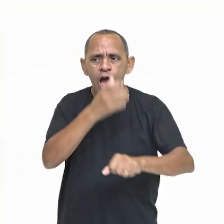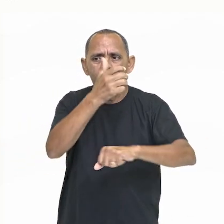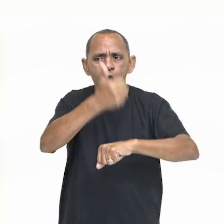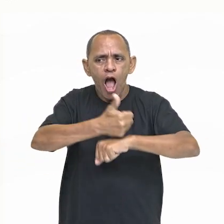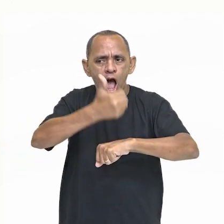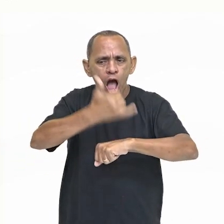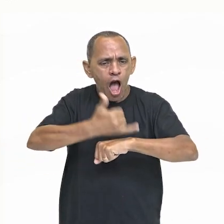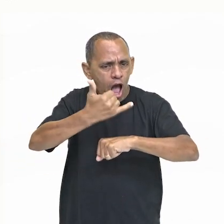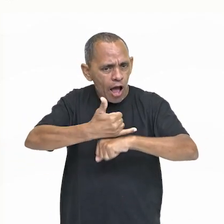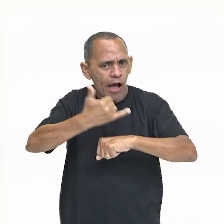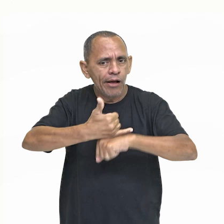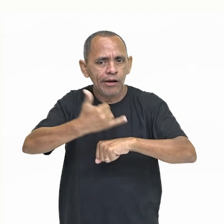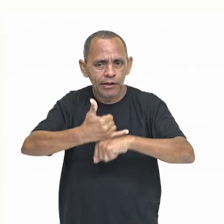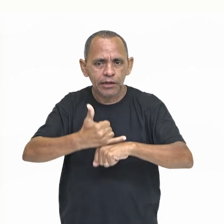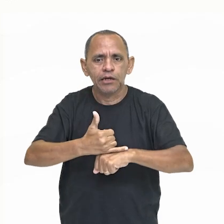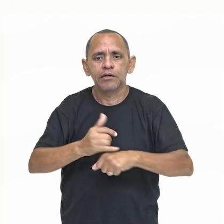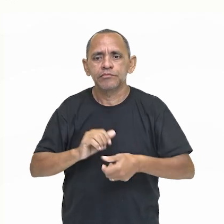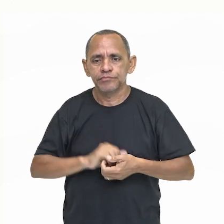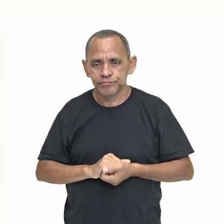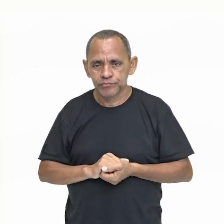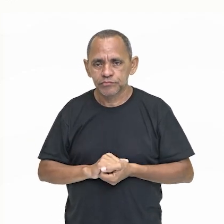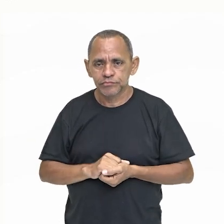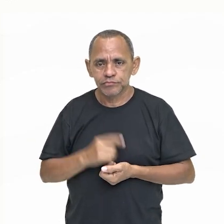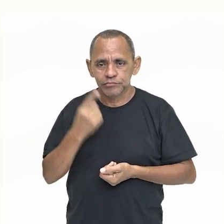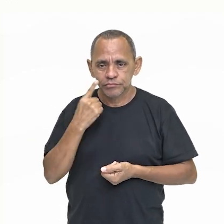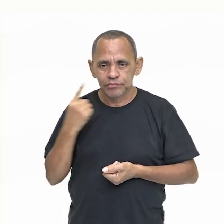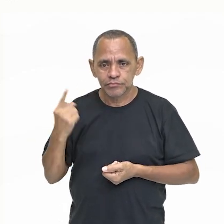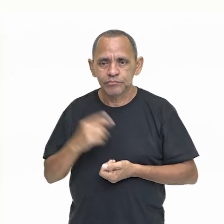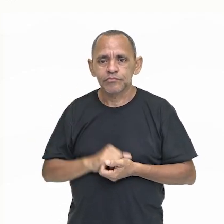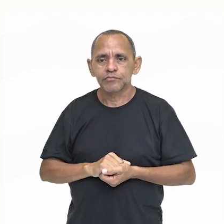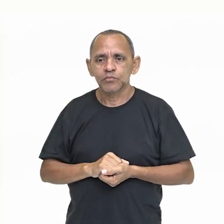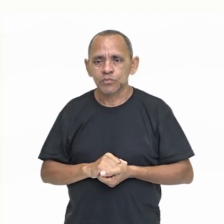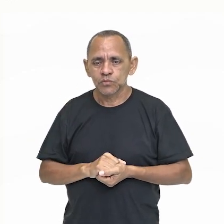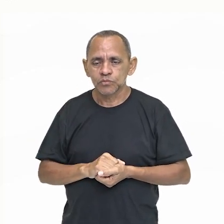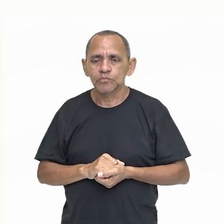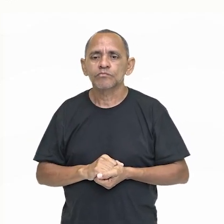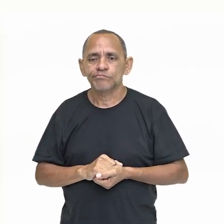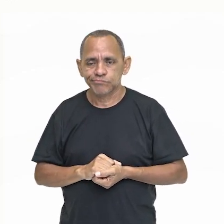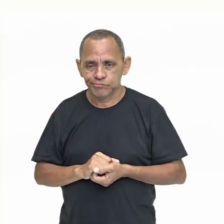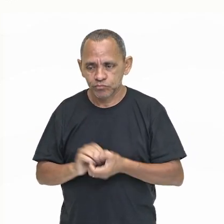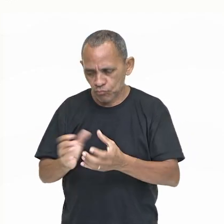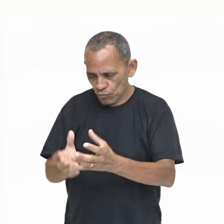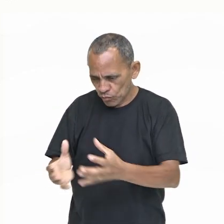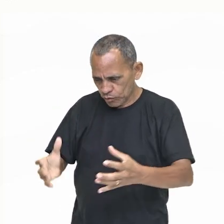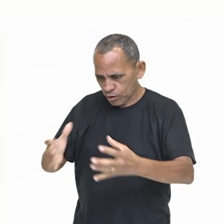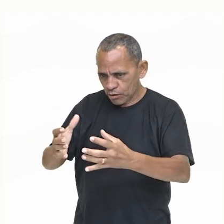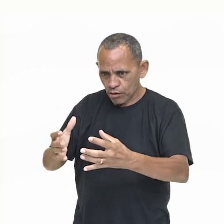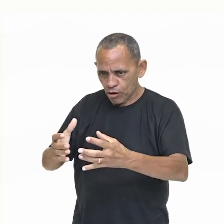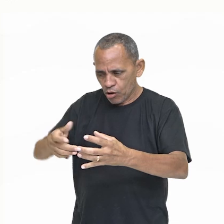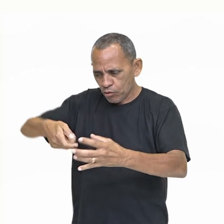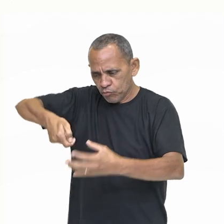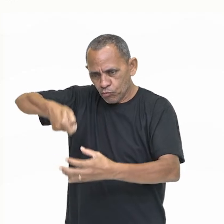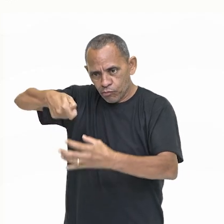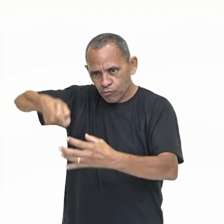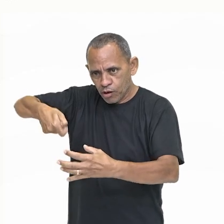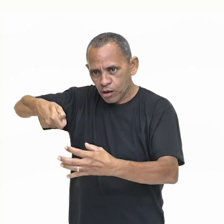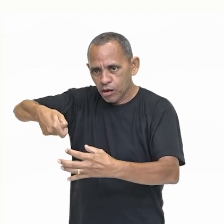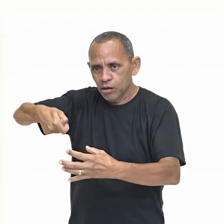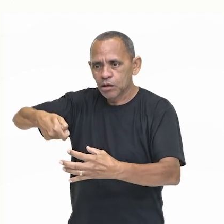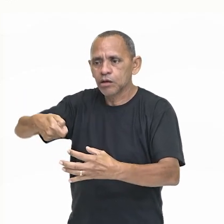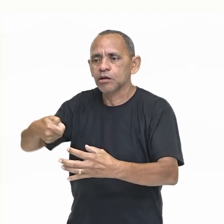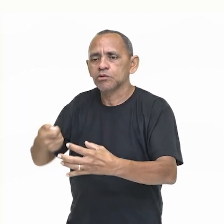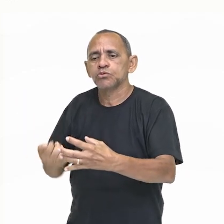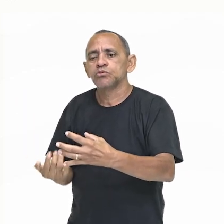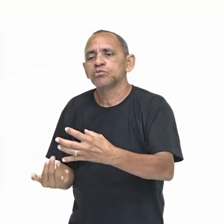seja, você tem aqui uma panela e vai aquecer, vai segurar aonde está aquecido e poderá